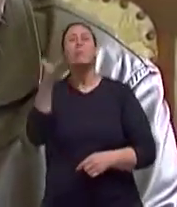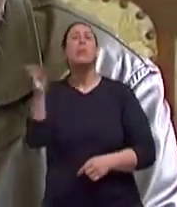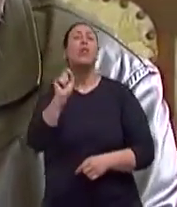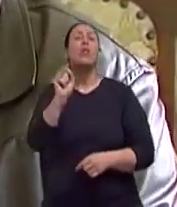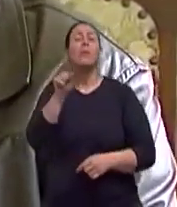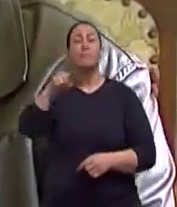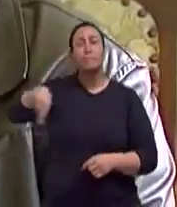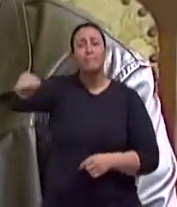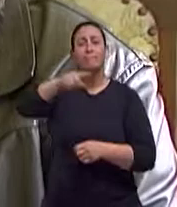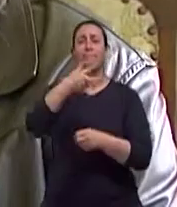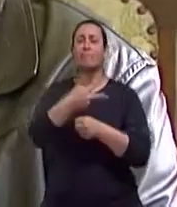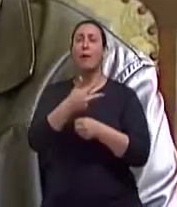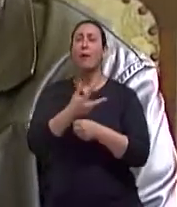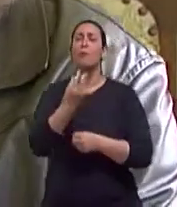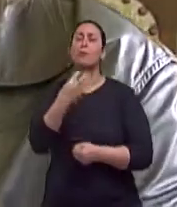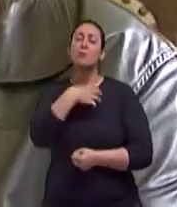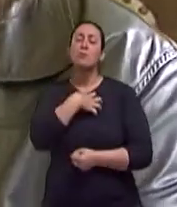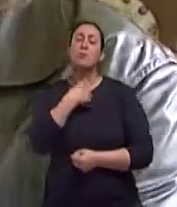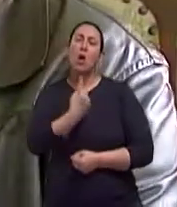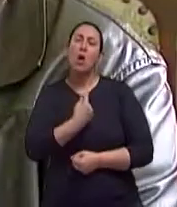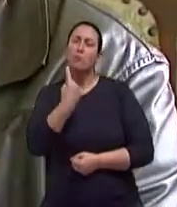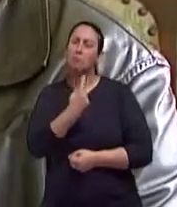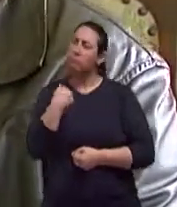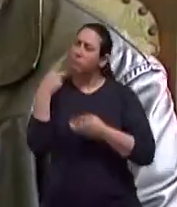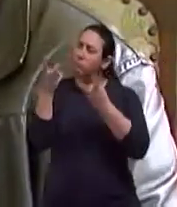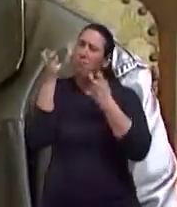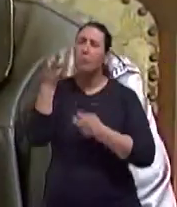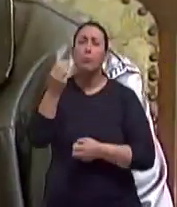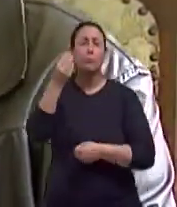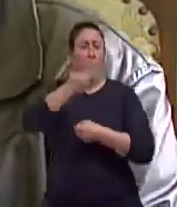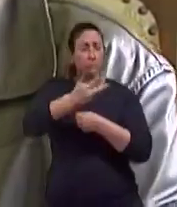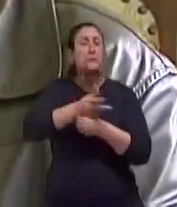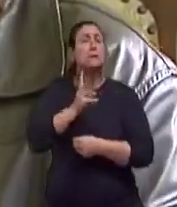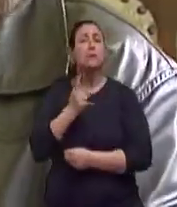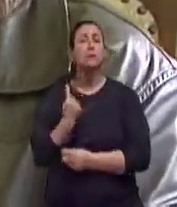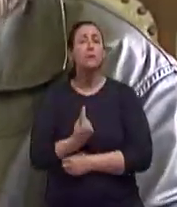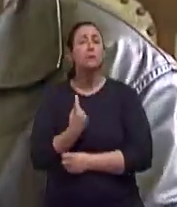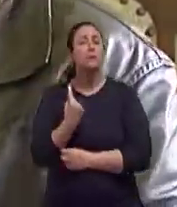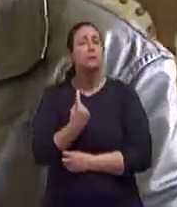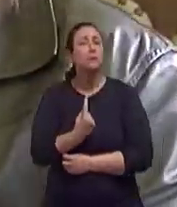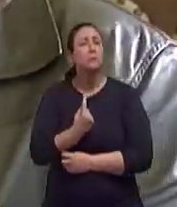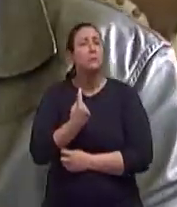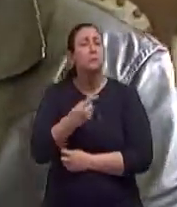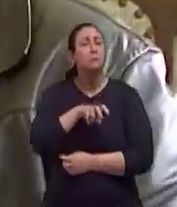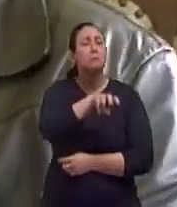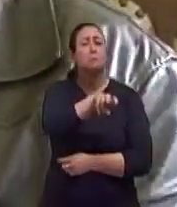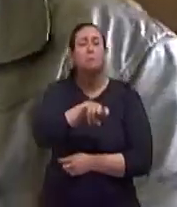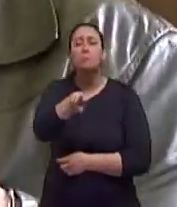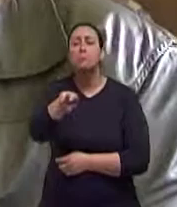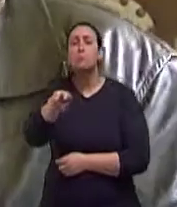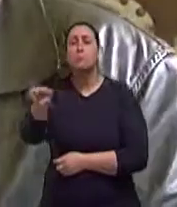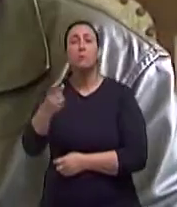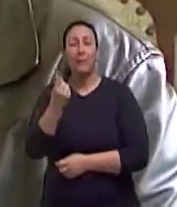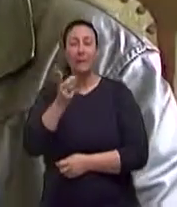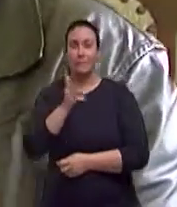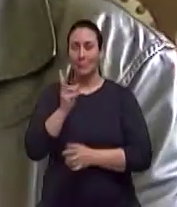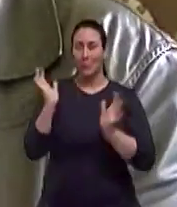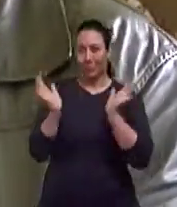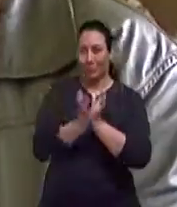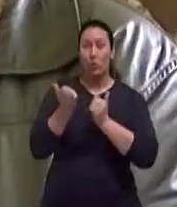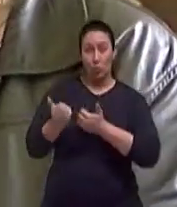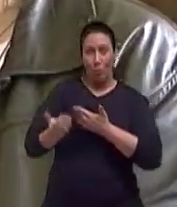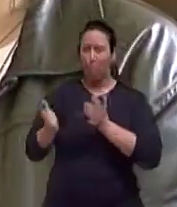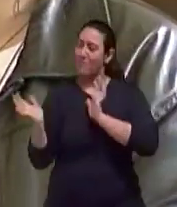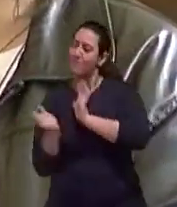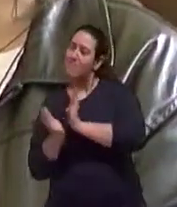solidão é a gente costuma muito enxergar na rua o velho sozinho a gente não vê eles acompanharem o jovem tá Sempre acompanhado